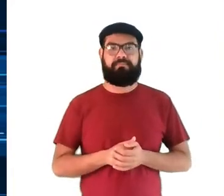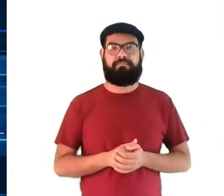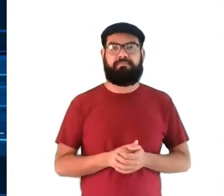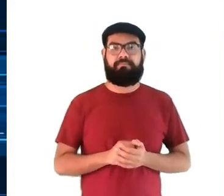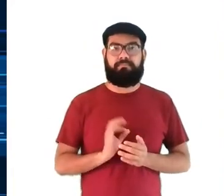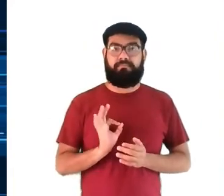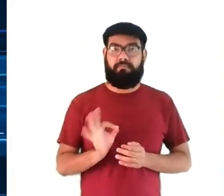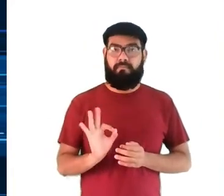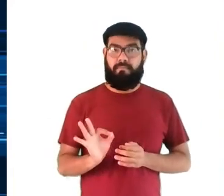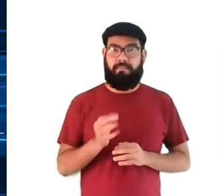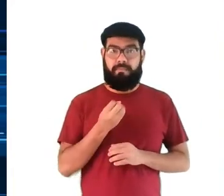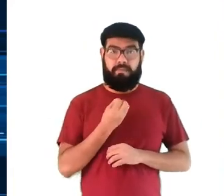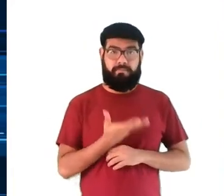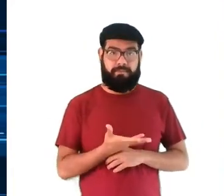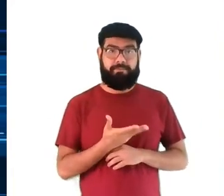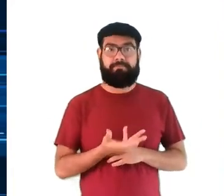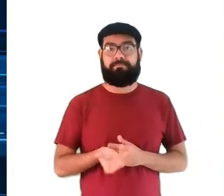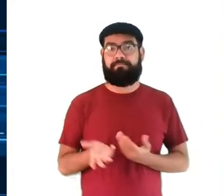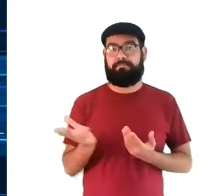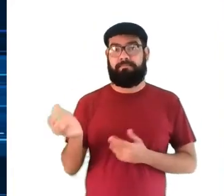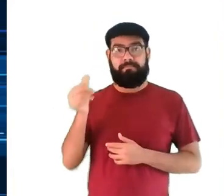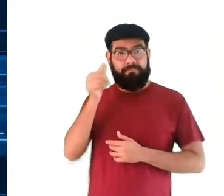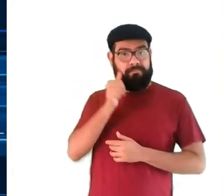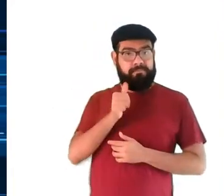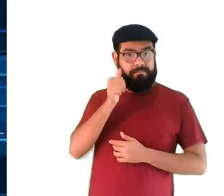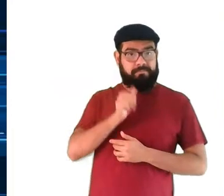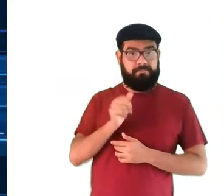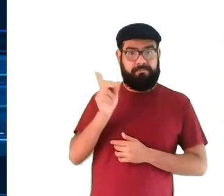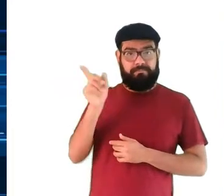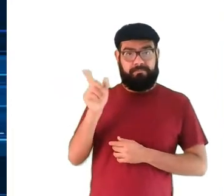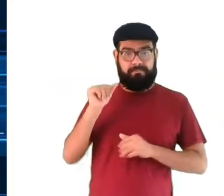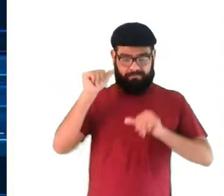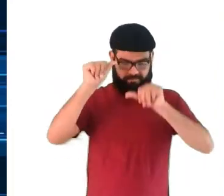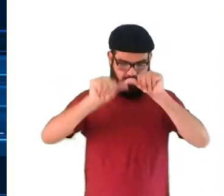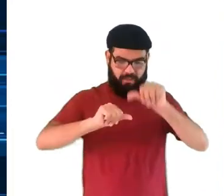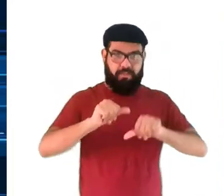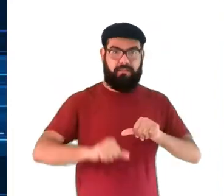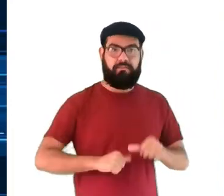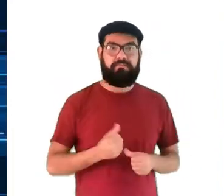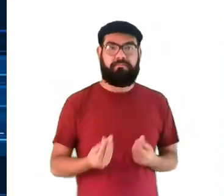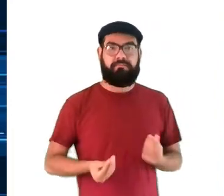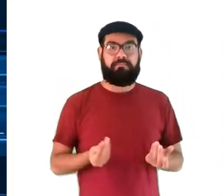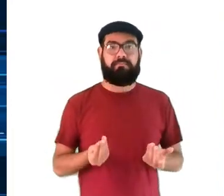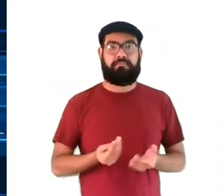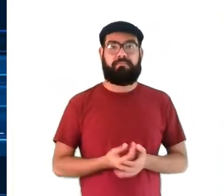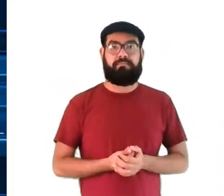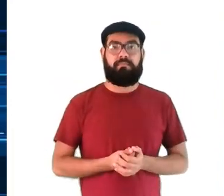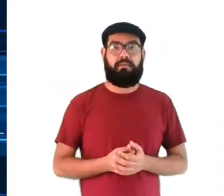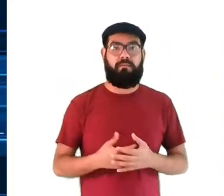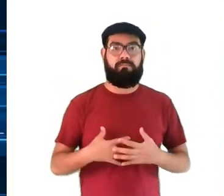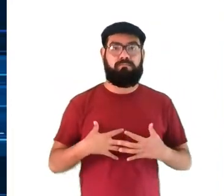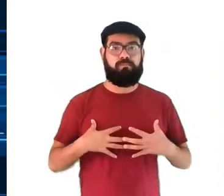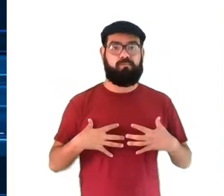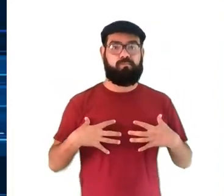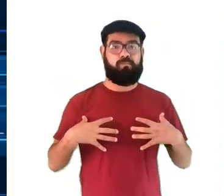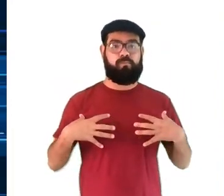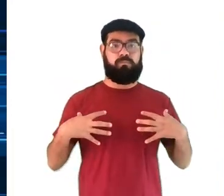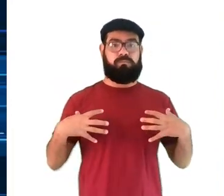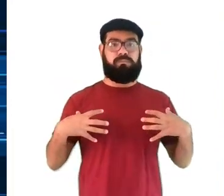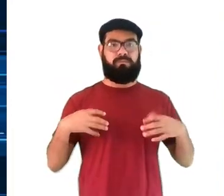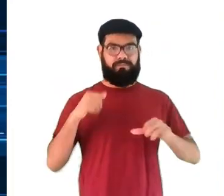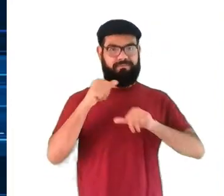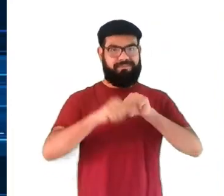bem. Então, no sexo feminino, as mudanças são desenvolvimento dos seios, são mudanças físicas, né?